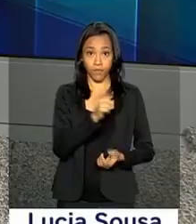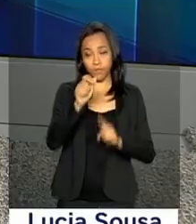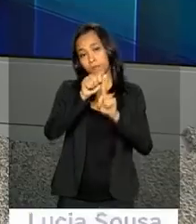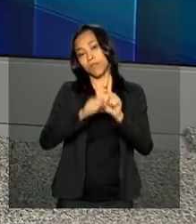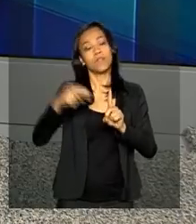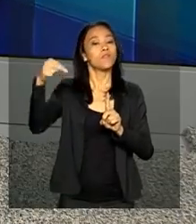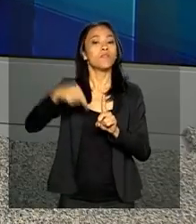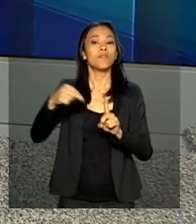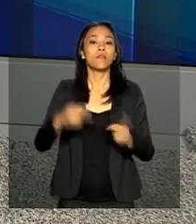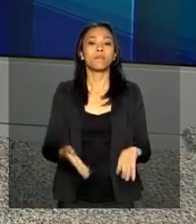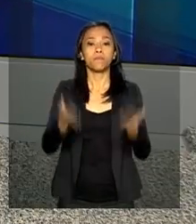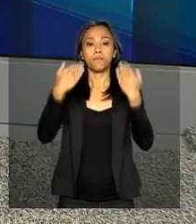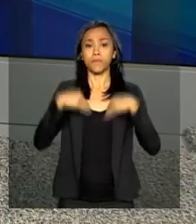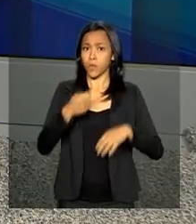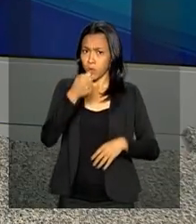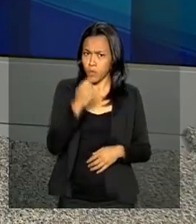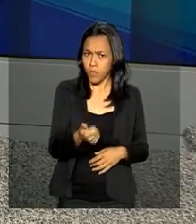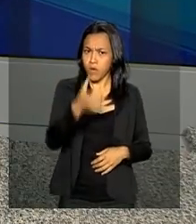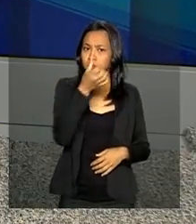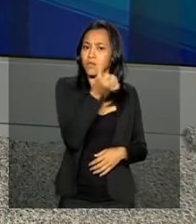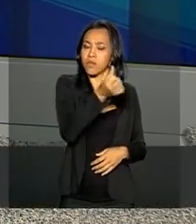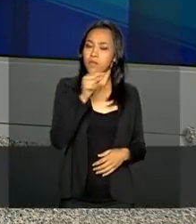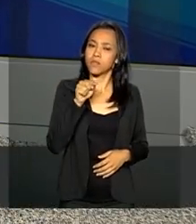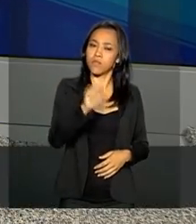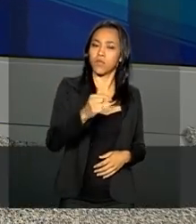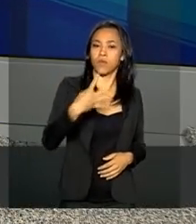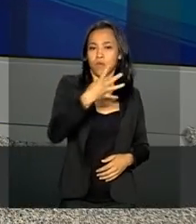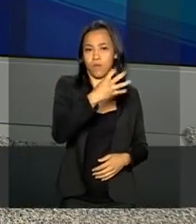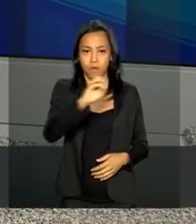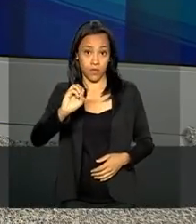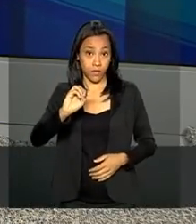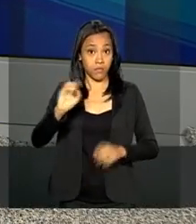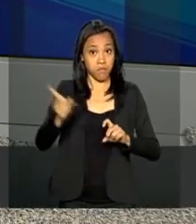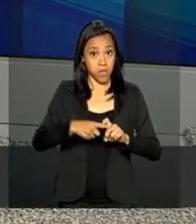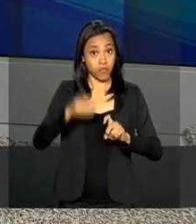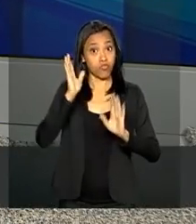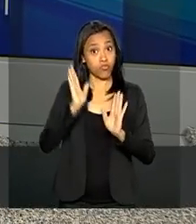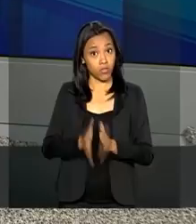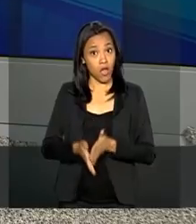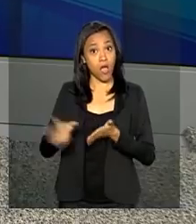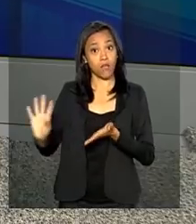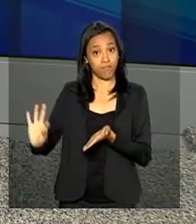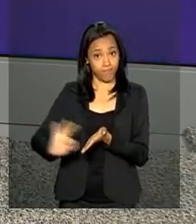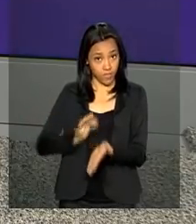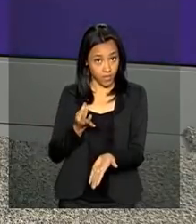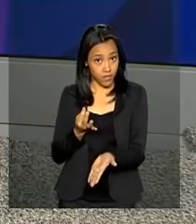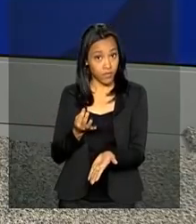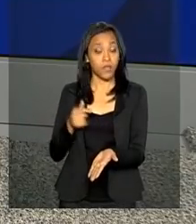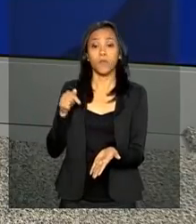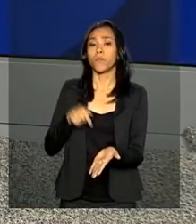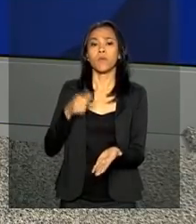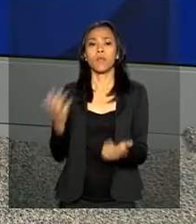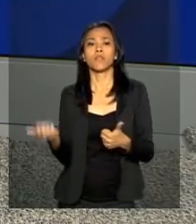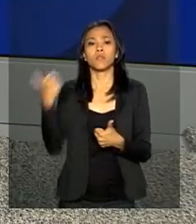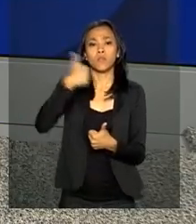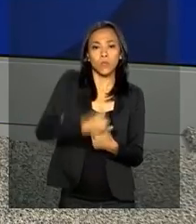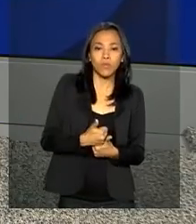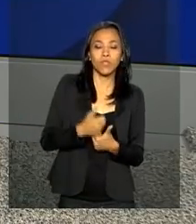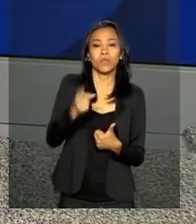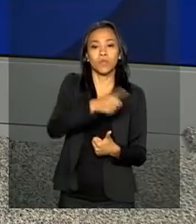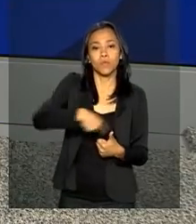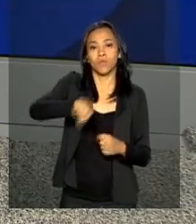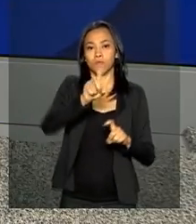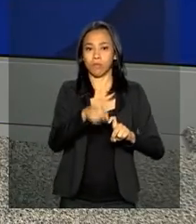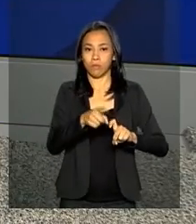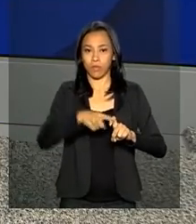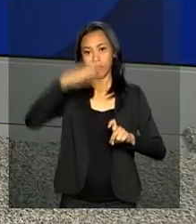novembro quase 6.400 médicos já se inscreveram na seleção emergencial para substituir profissionais cubanos